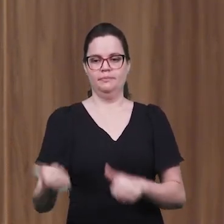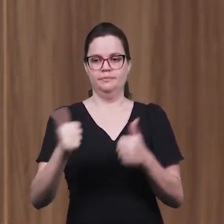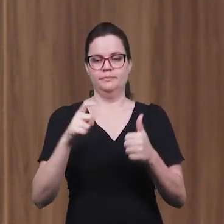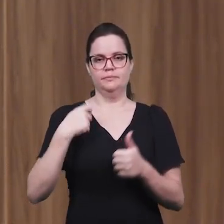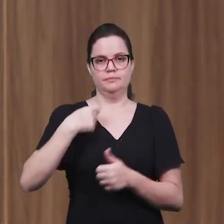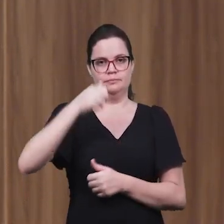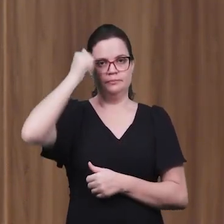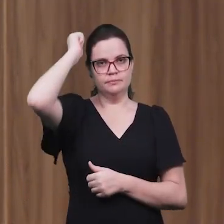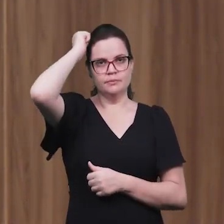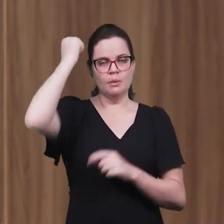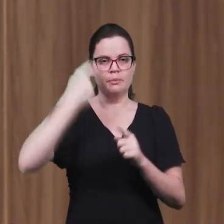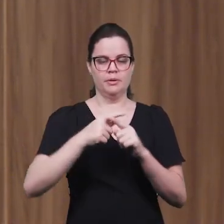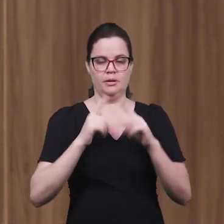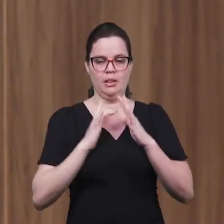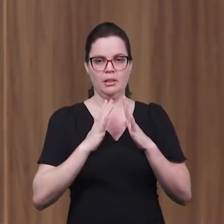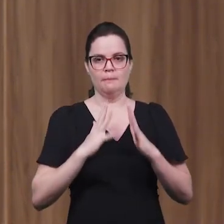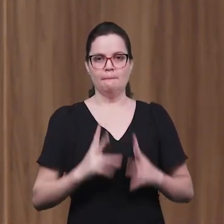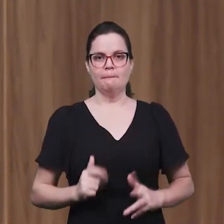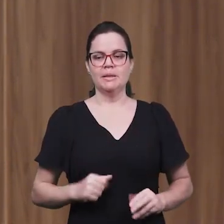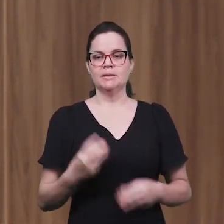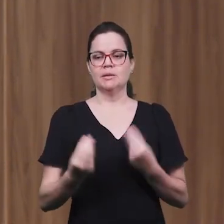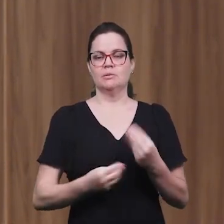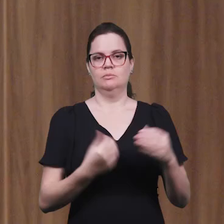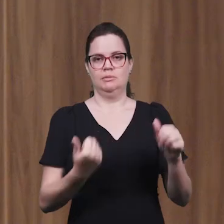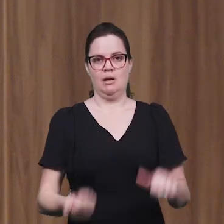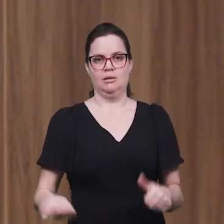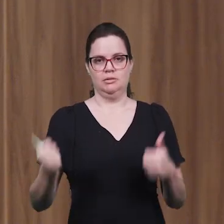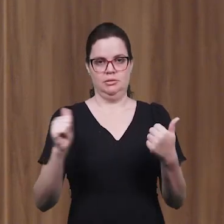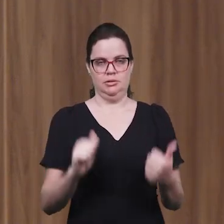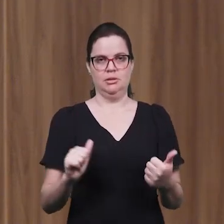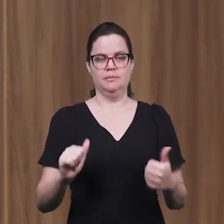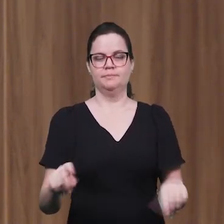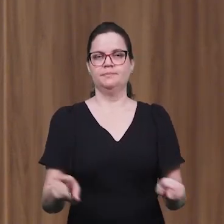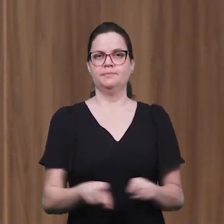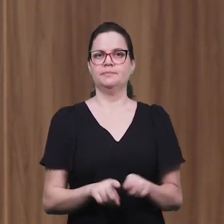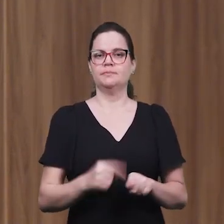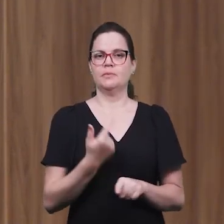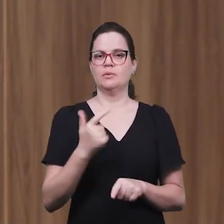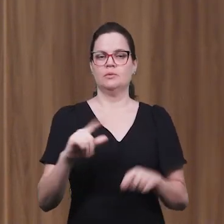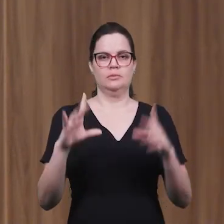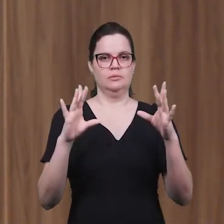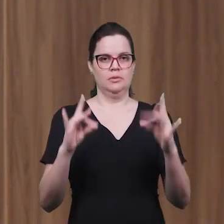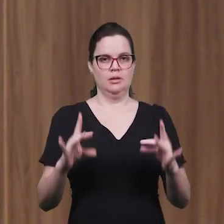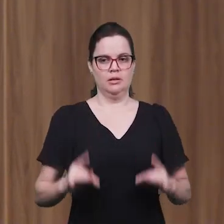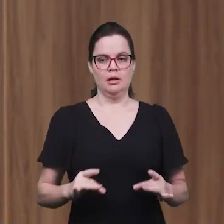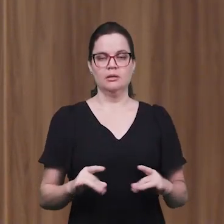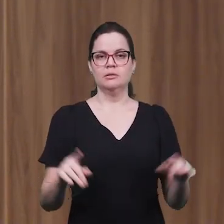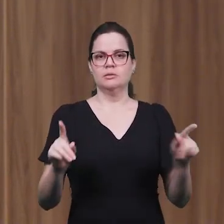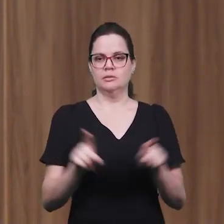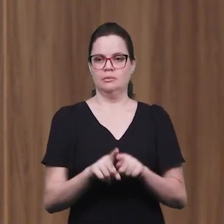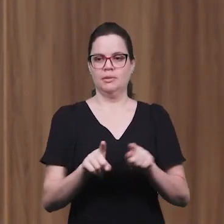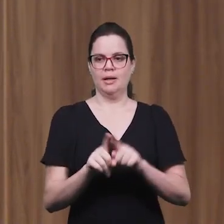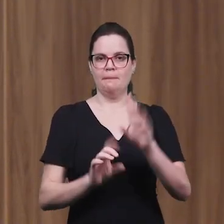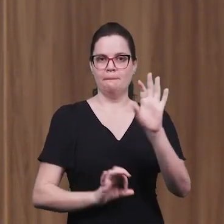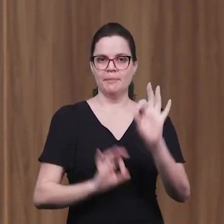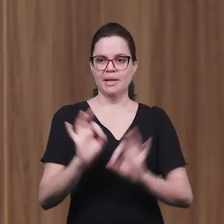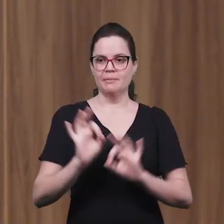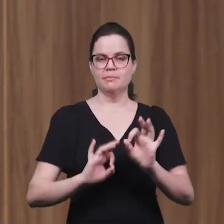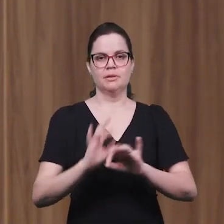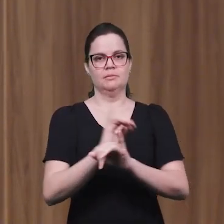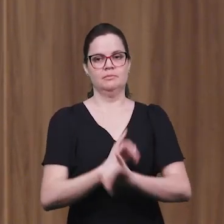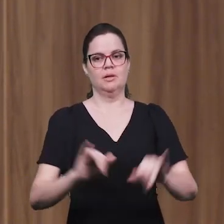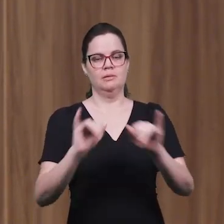a limpeza de forma interior pelo batismo. E um outro detalhe, preparar o caminho para